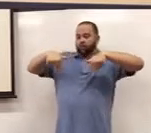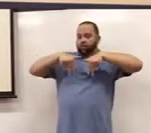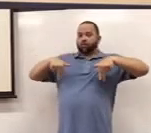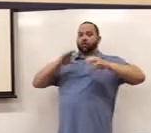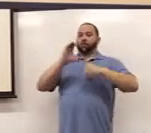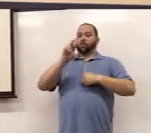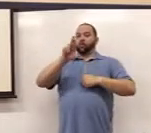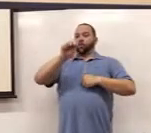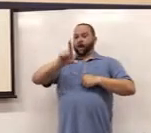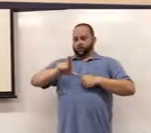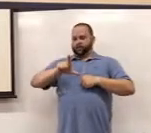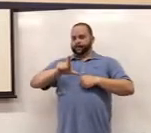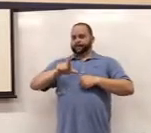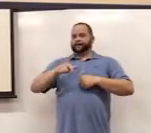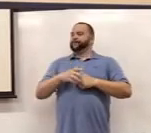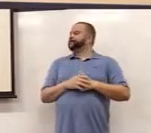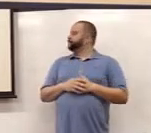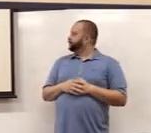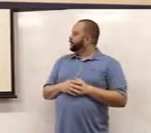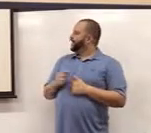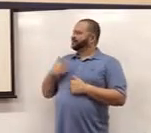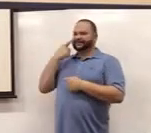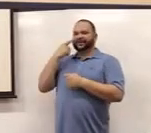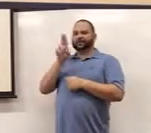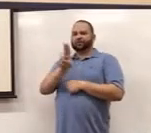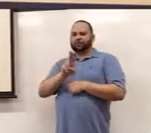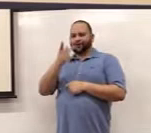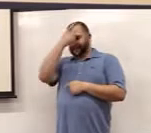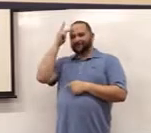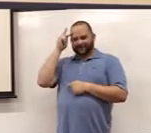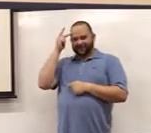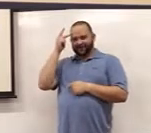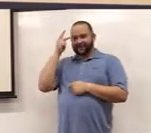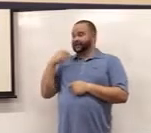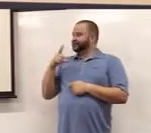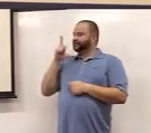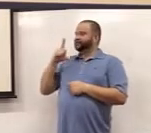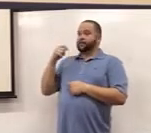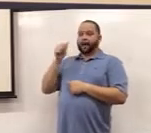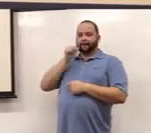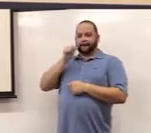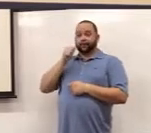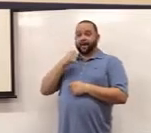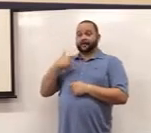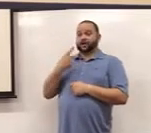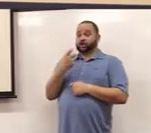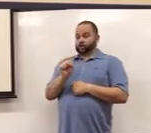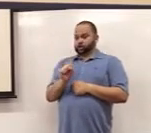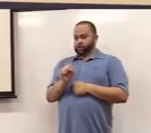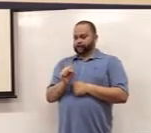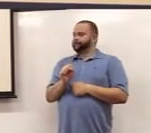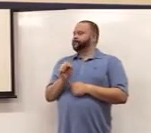são os músicos, os solos e conjuntos serão de Henrietta Sontag, soprano, que era uma jovem, ela tinha 18 anos, e aí quando ela